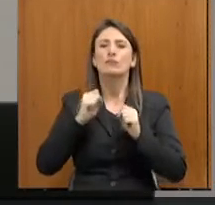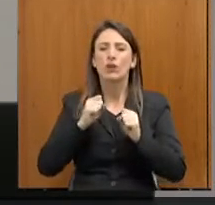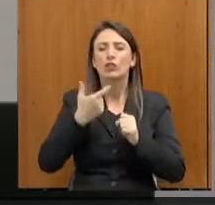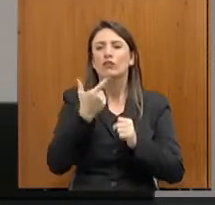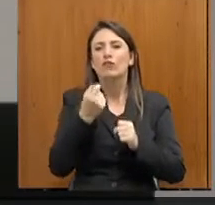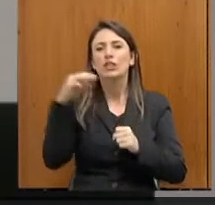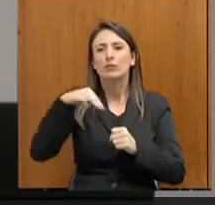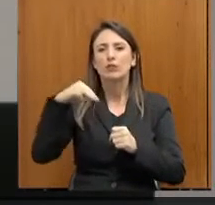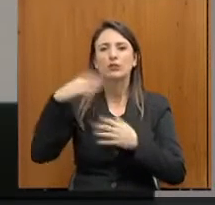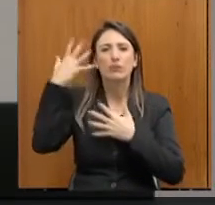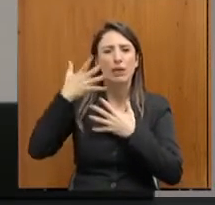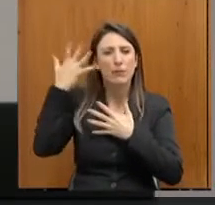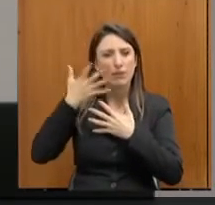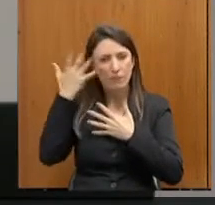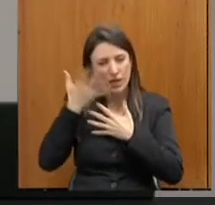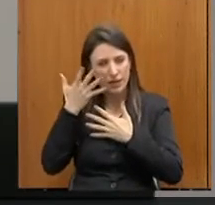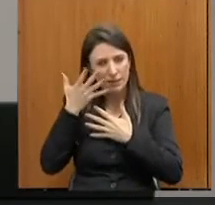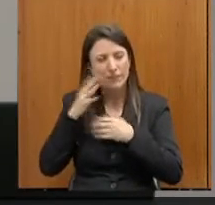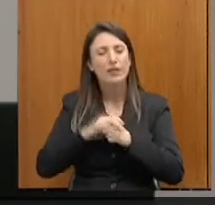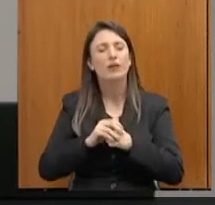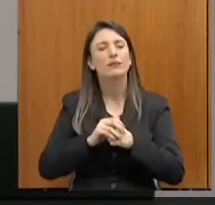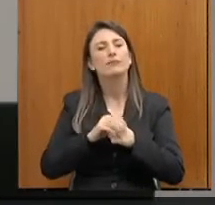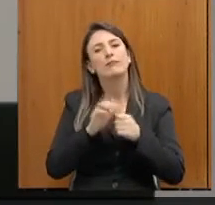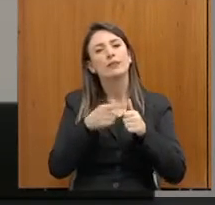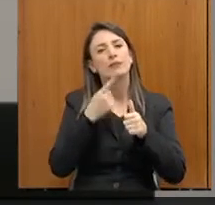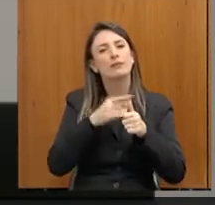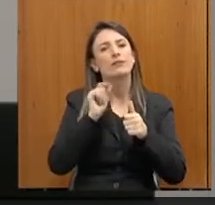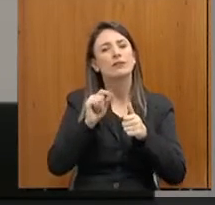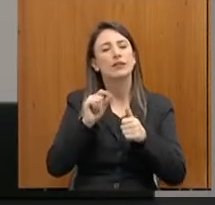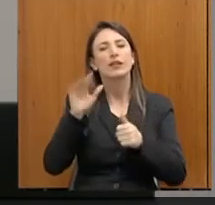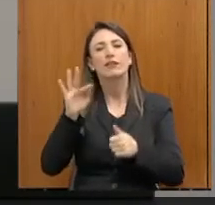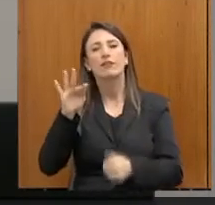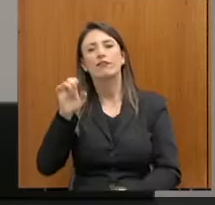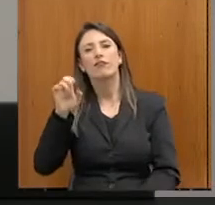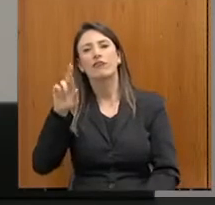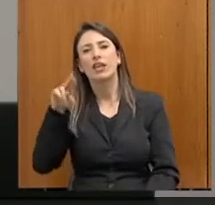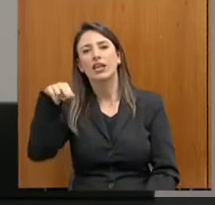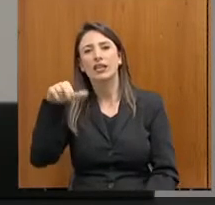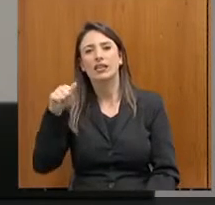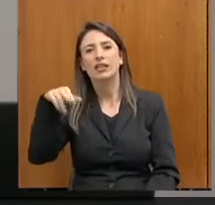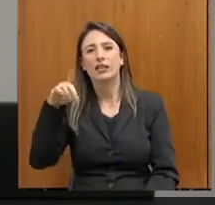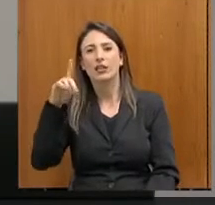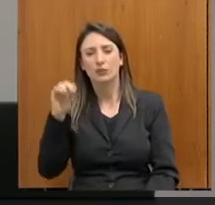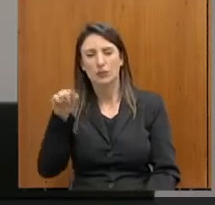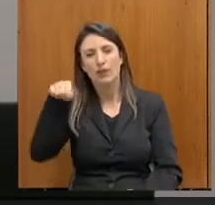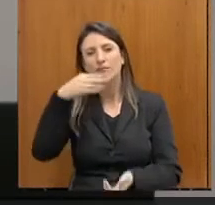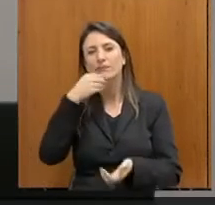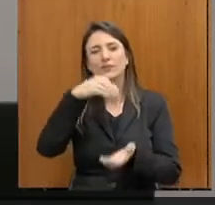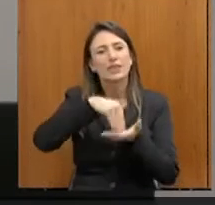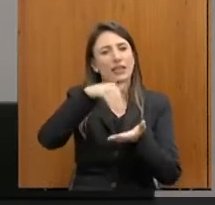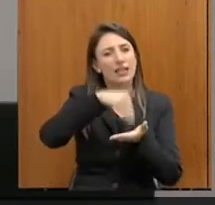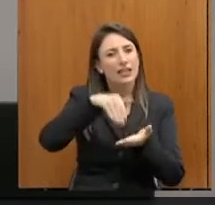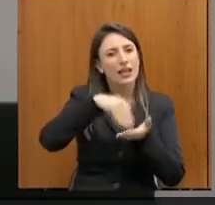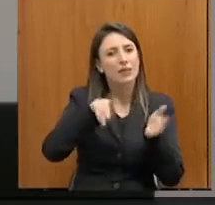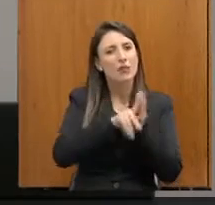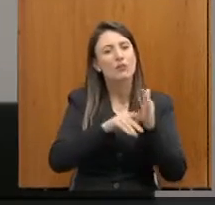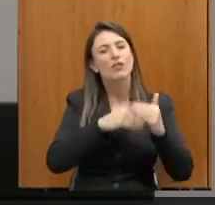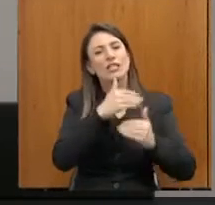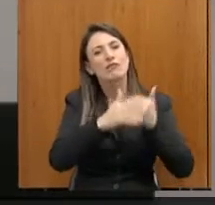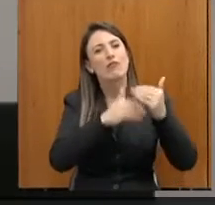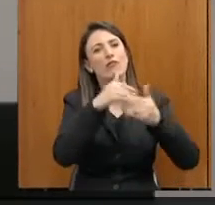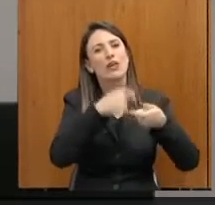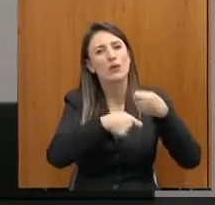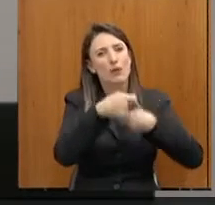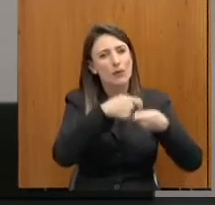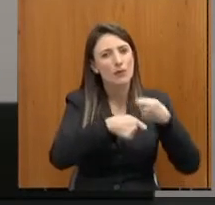exposição na seguinte ordem Excelentíssimo Senhor Fernando passado de Aguilar secretário de desenvolvimento econômico